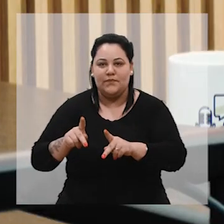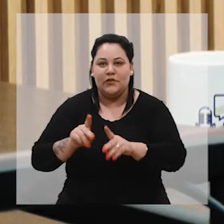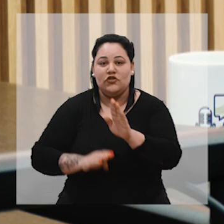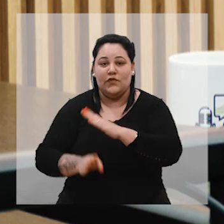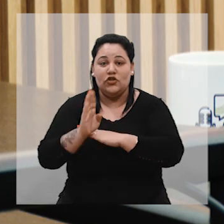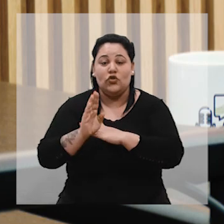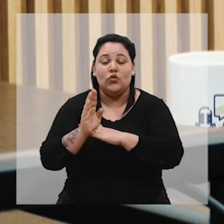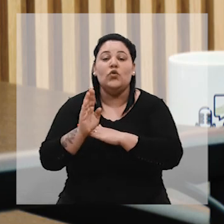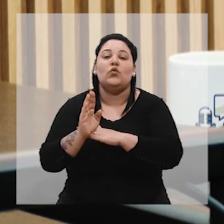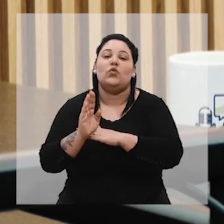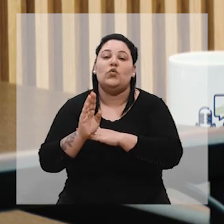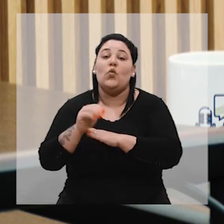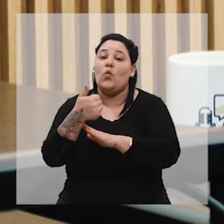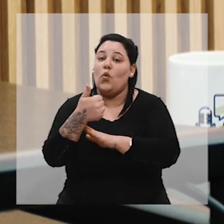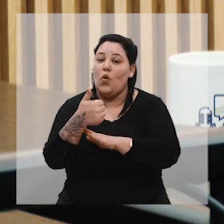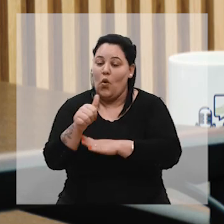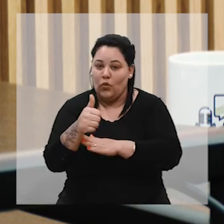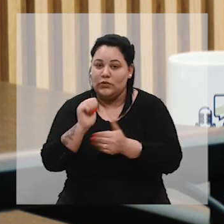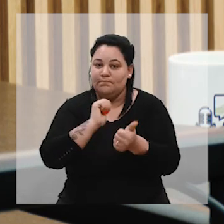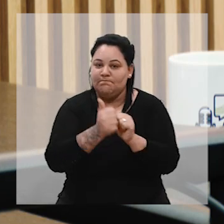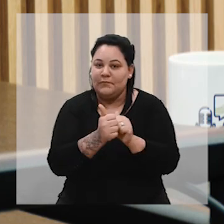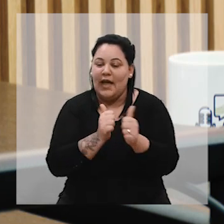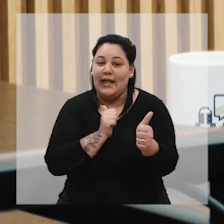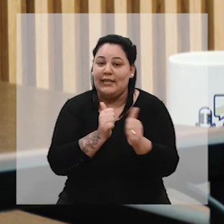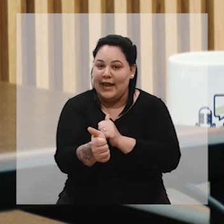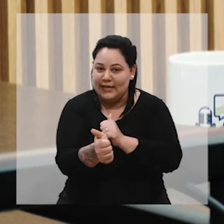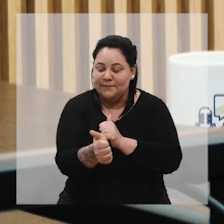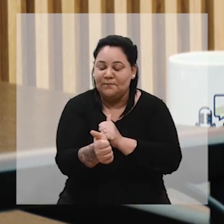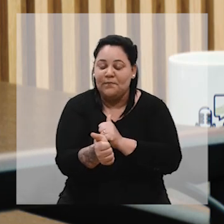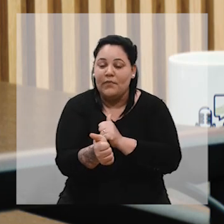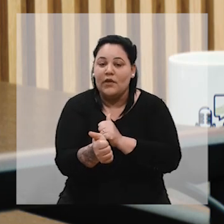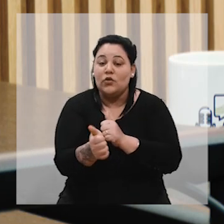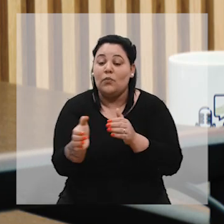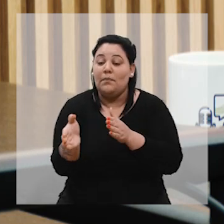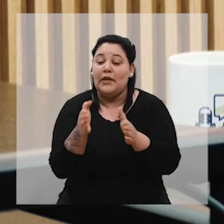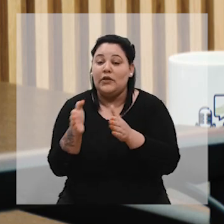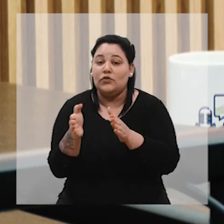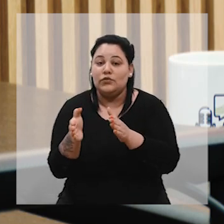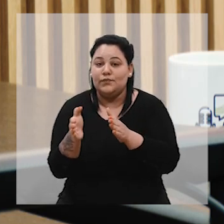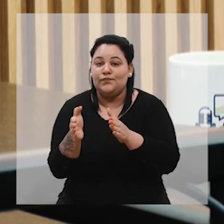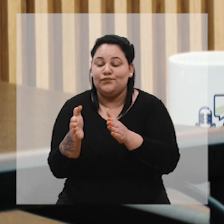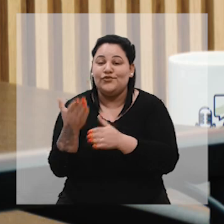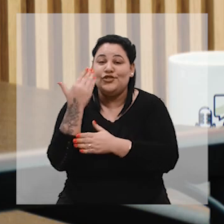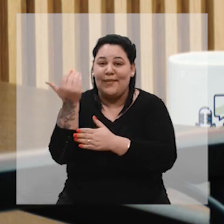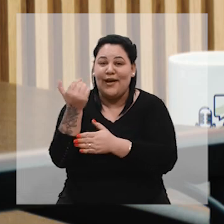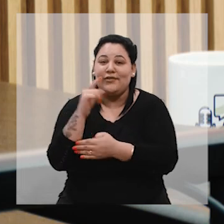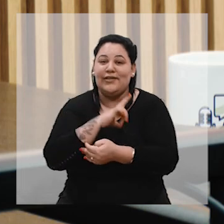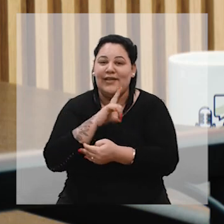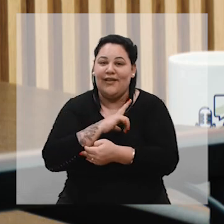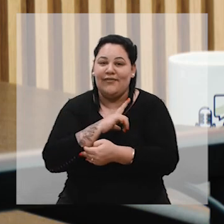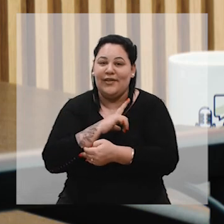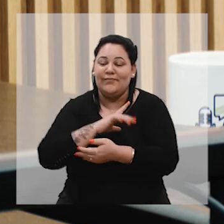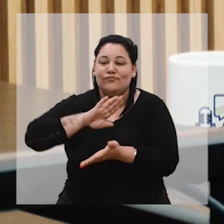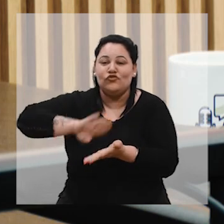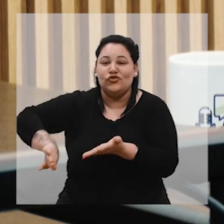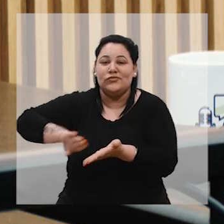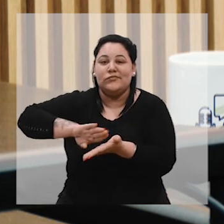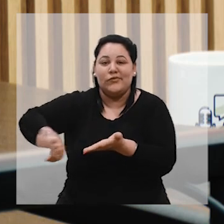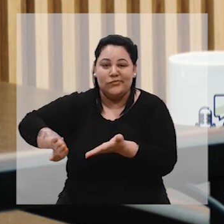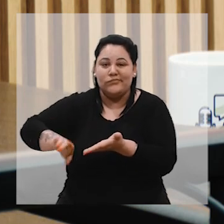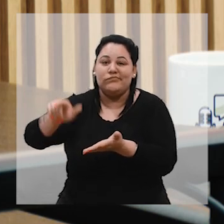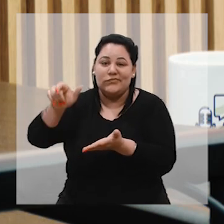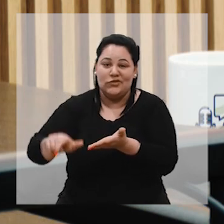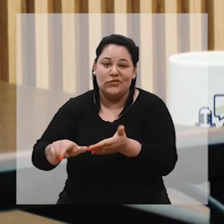11 pessoas, 11 atletas. Durante a convocação, teve que ter cortes de atletas também,